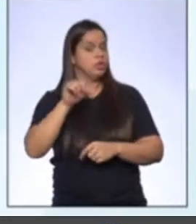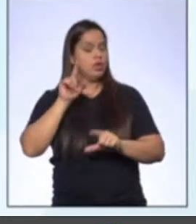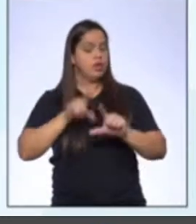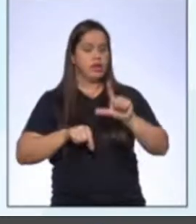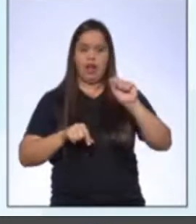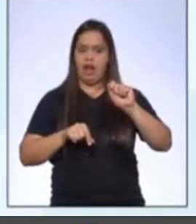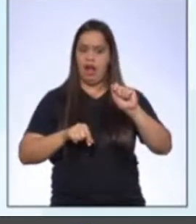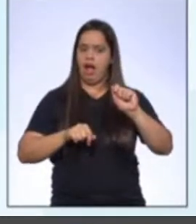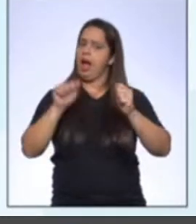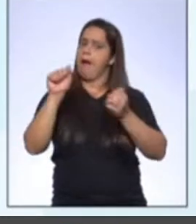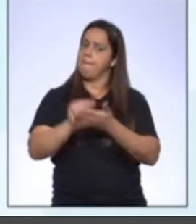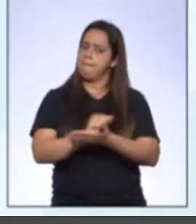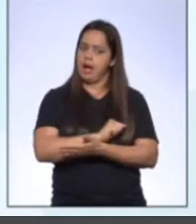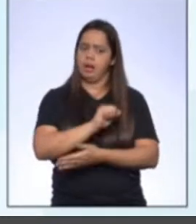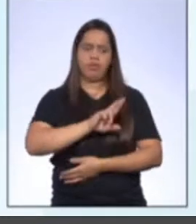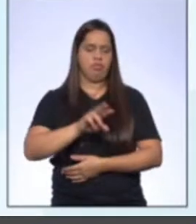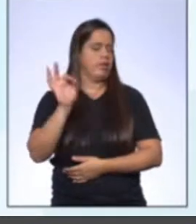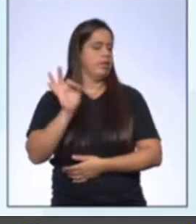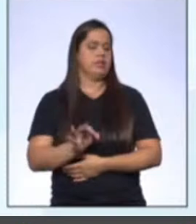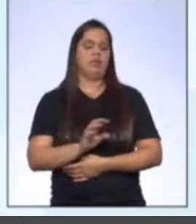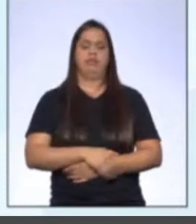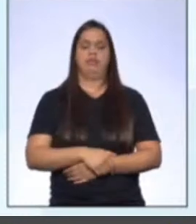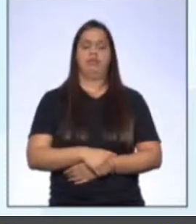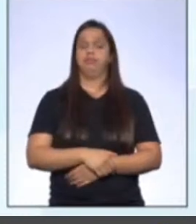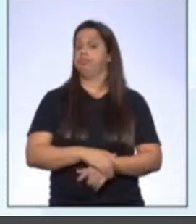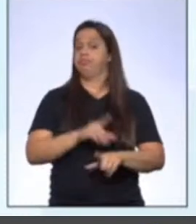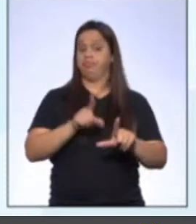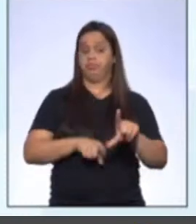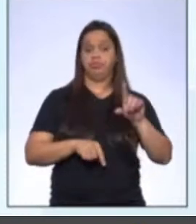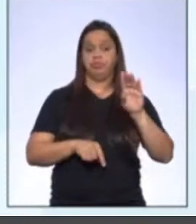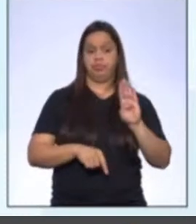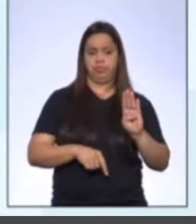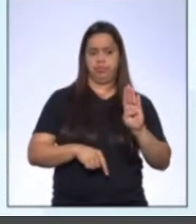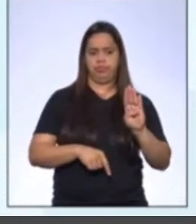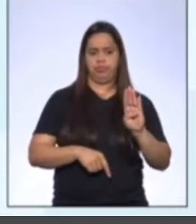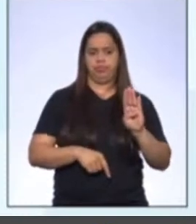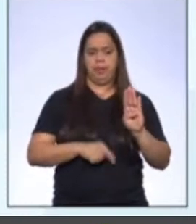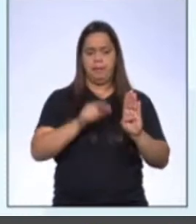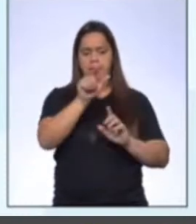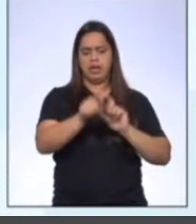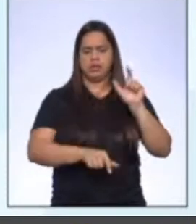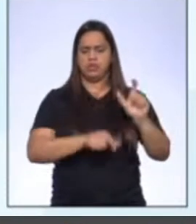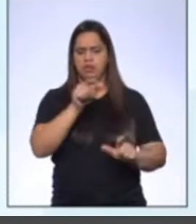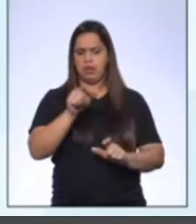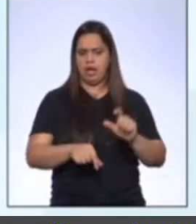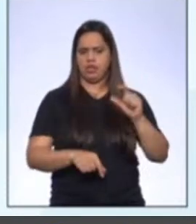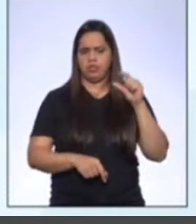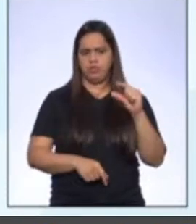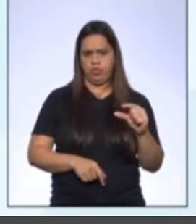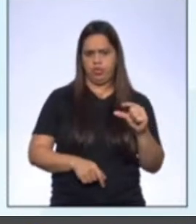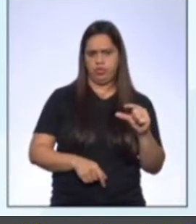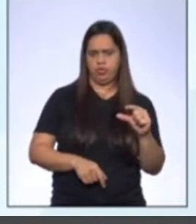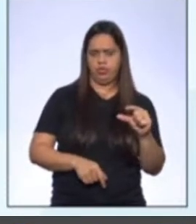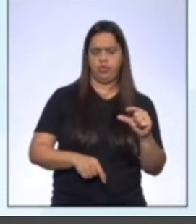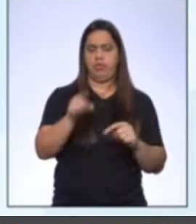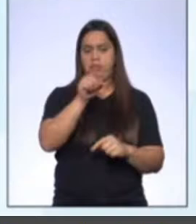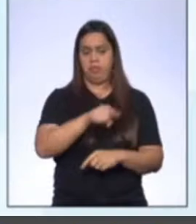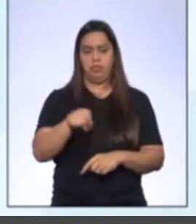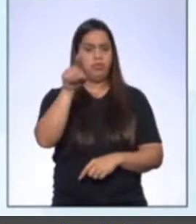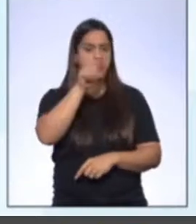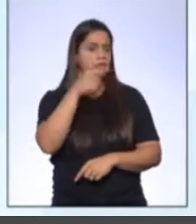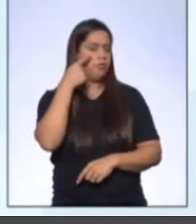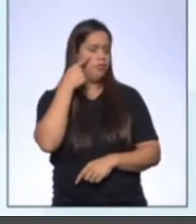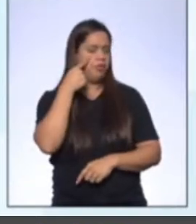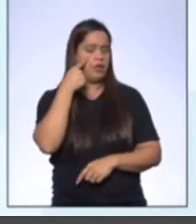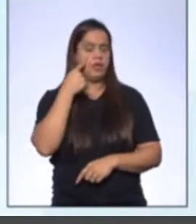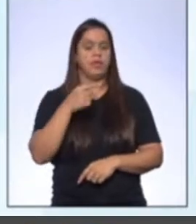não. Alternativa B. Tá aí, poucas personagens, vamos circular isso. Tem poucas personagens.